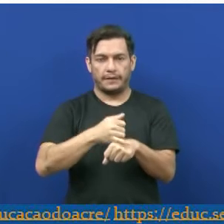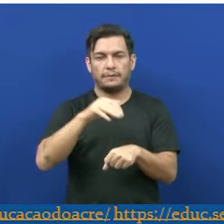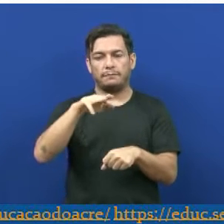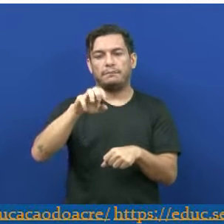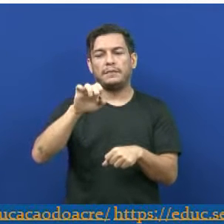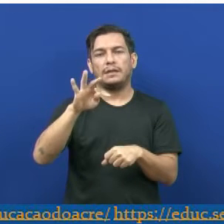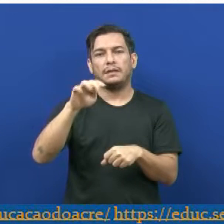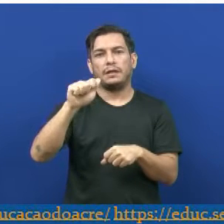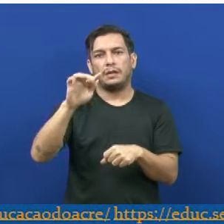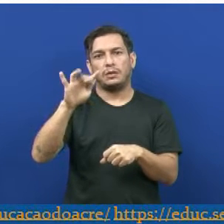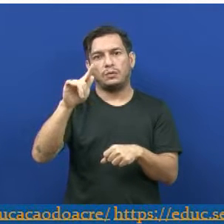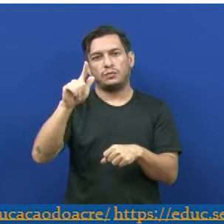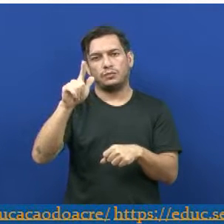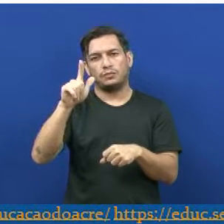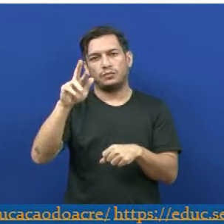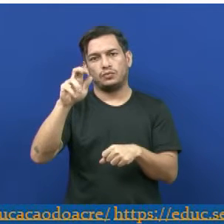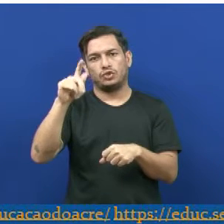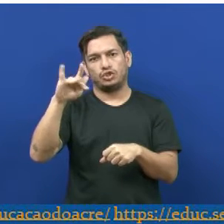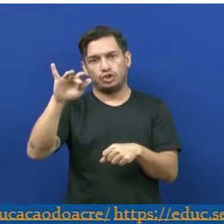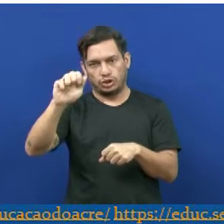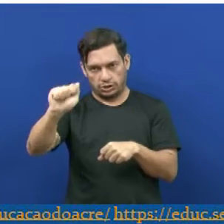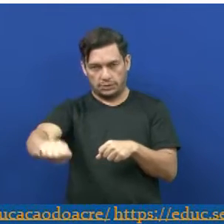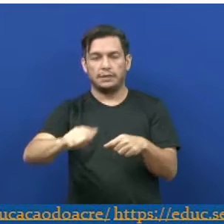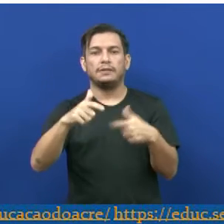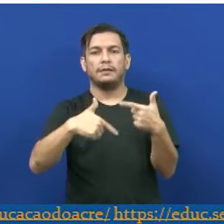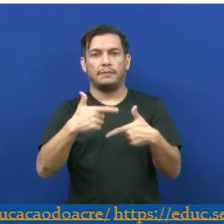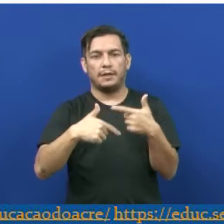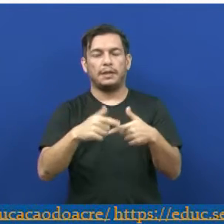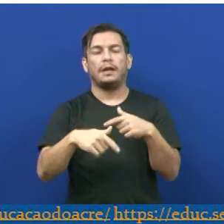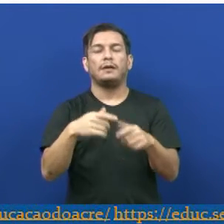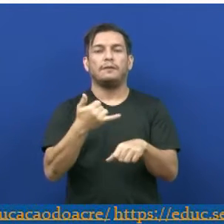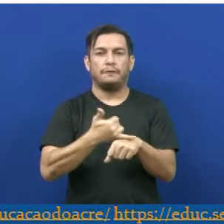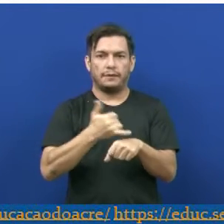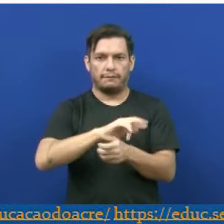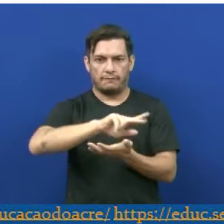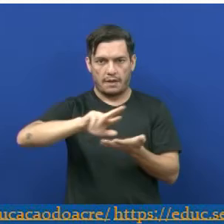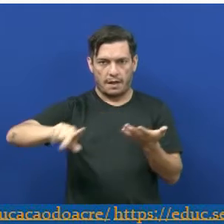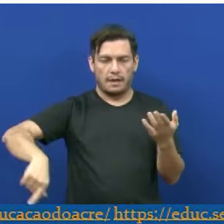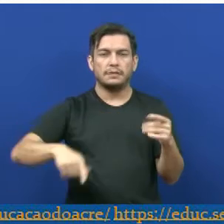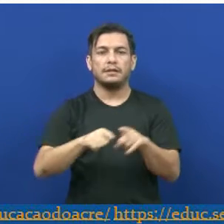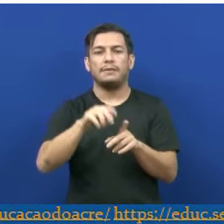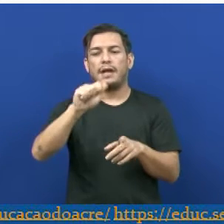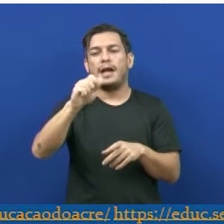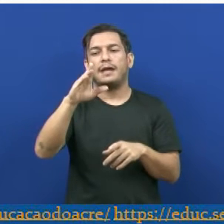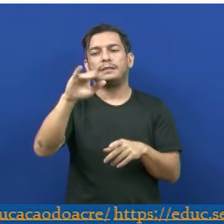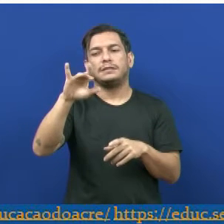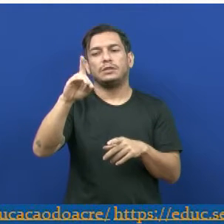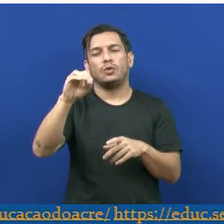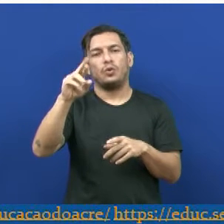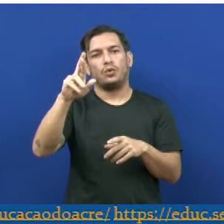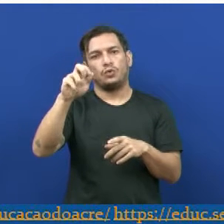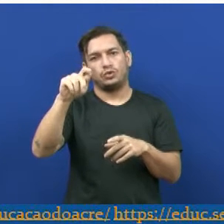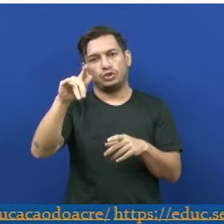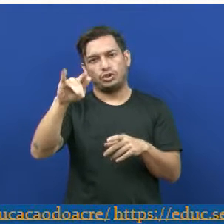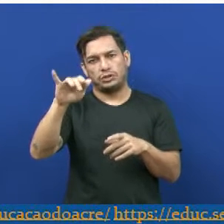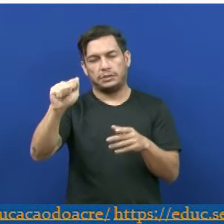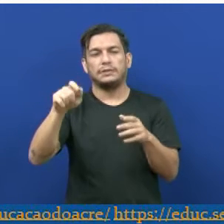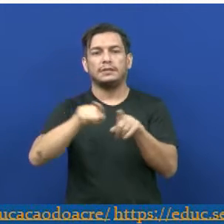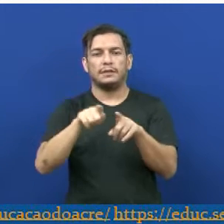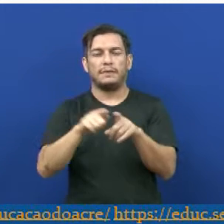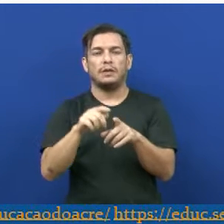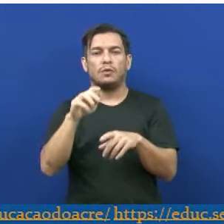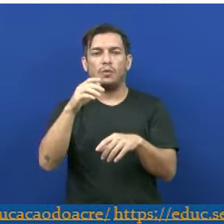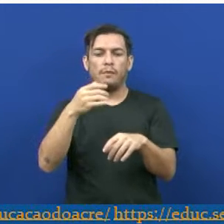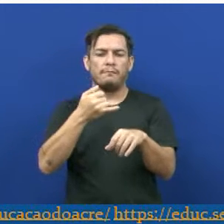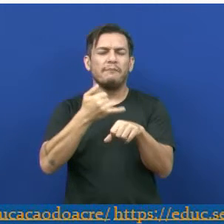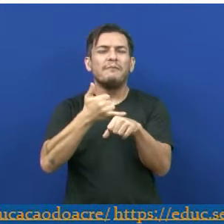ramo voltado a trabalhar com ferro, trabalhar com alumínio, a siderurgia, que trabalha exclusivamente com ferro e com aço. O aço é como se